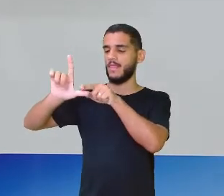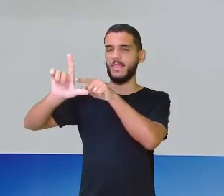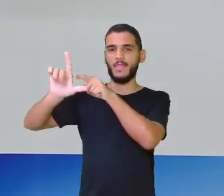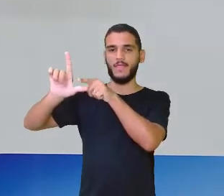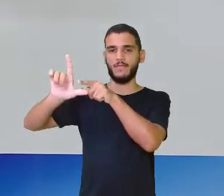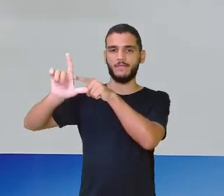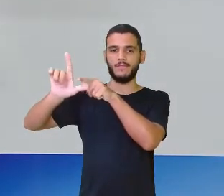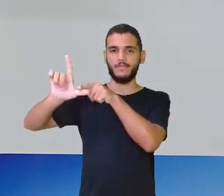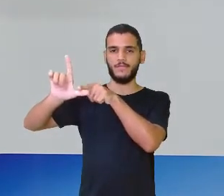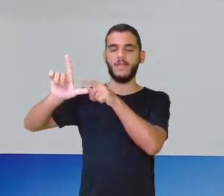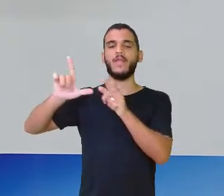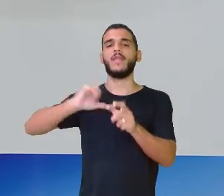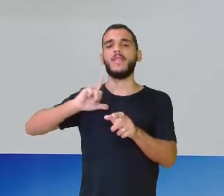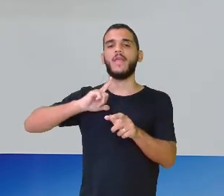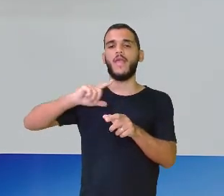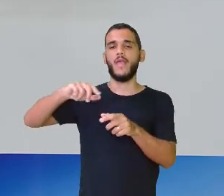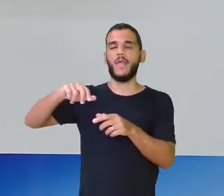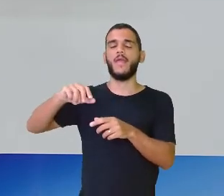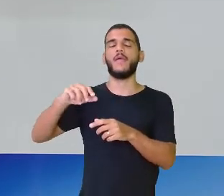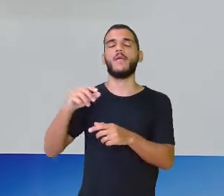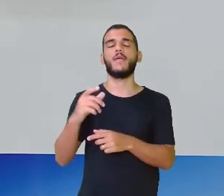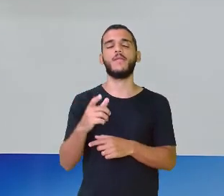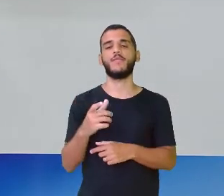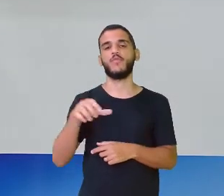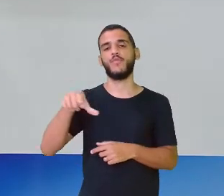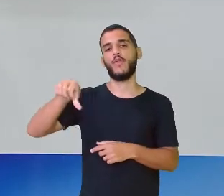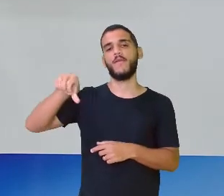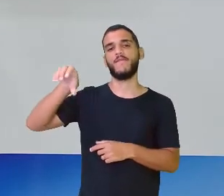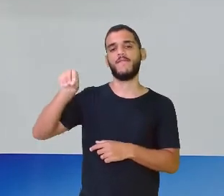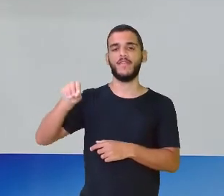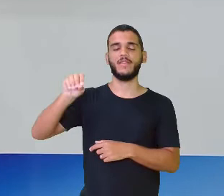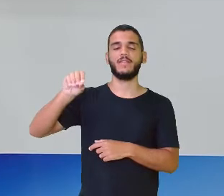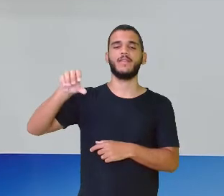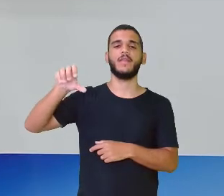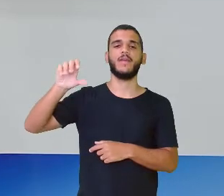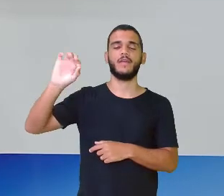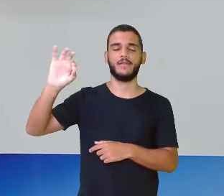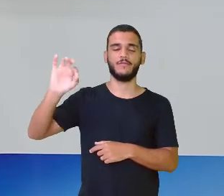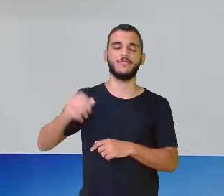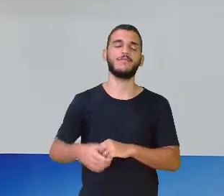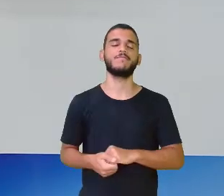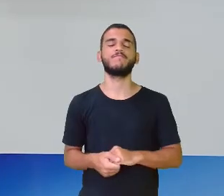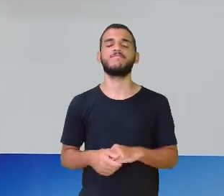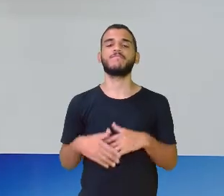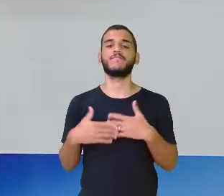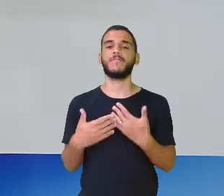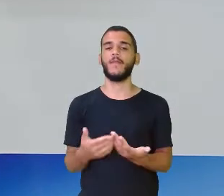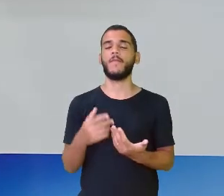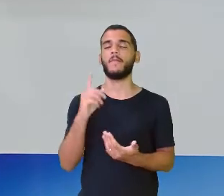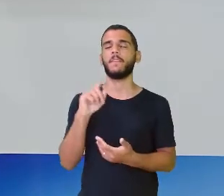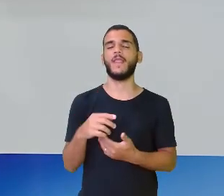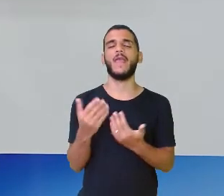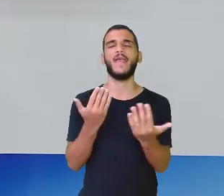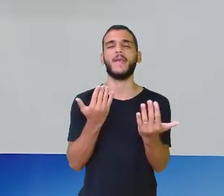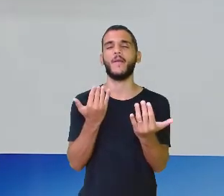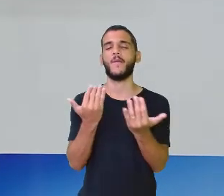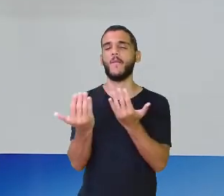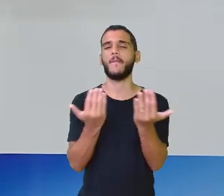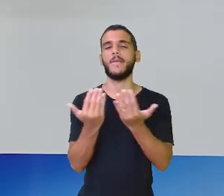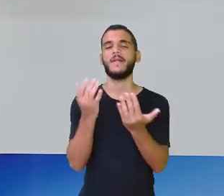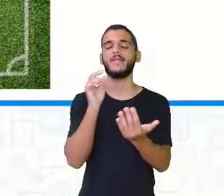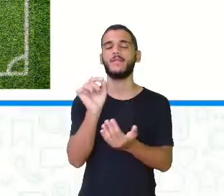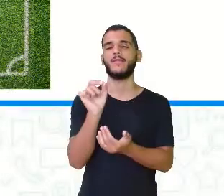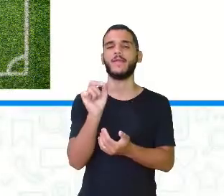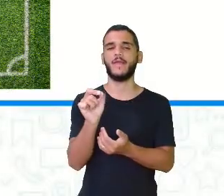caso, eu tenho um ângulo de 90 graus. É como se eu tivesse essa